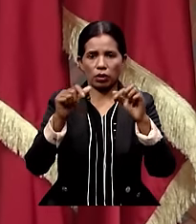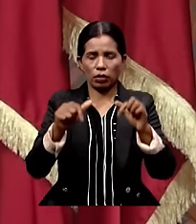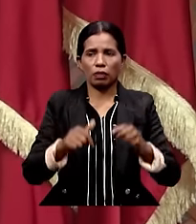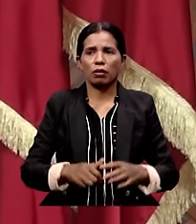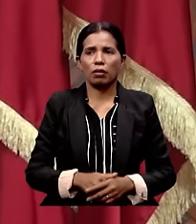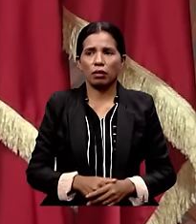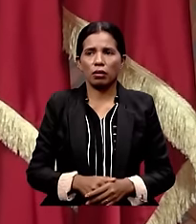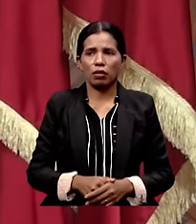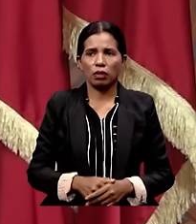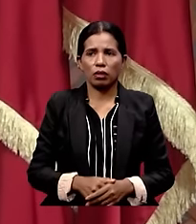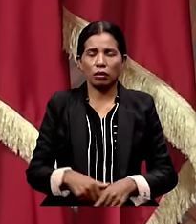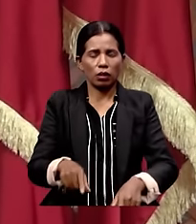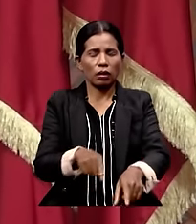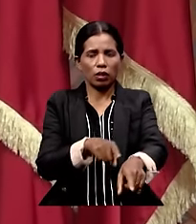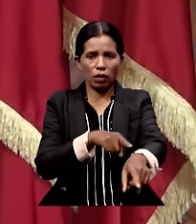O Cleur quer